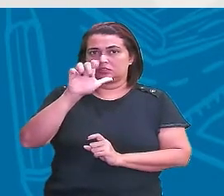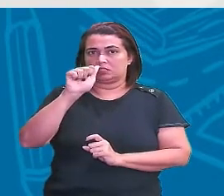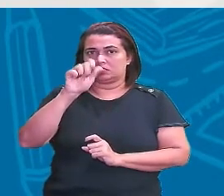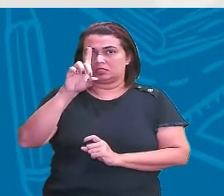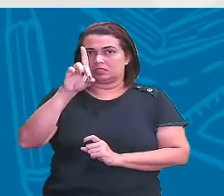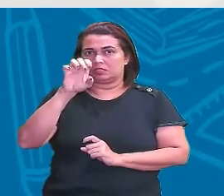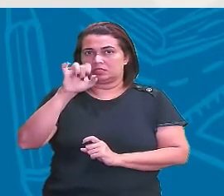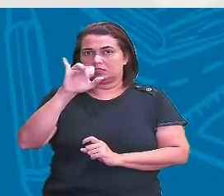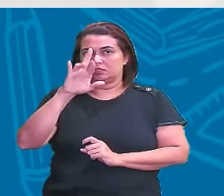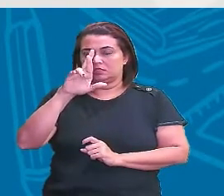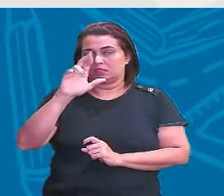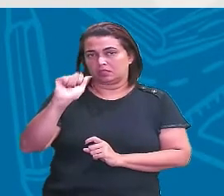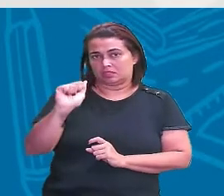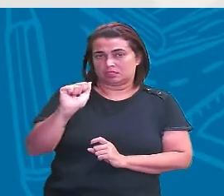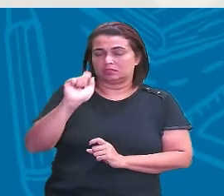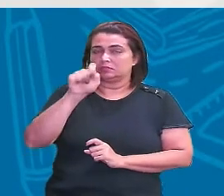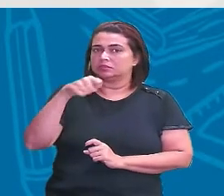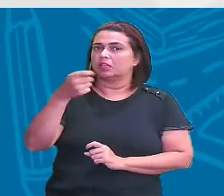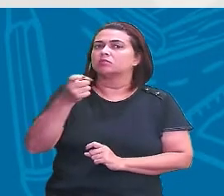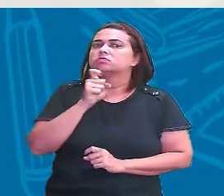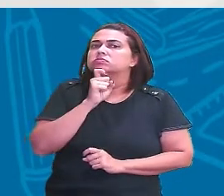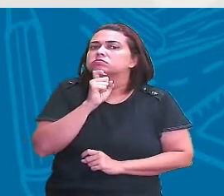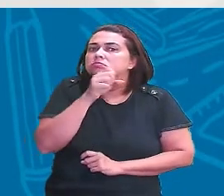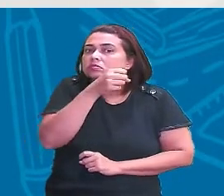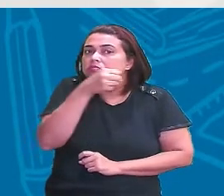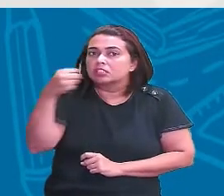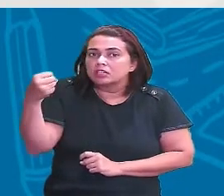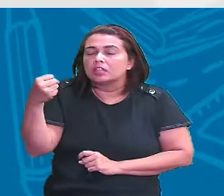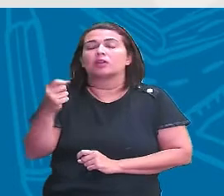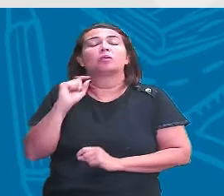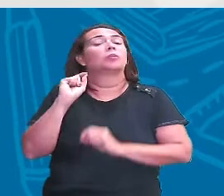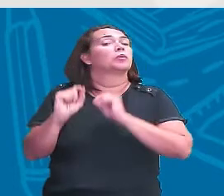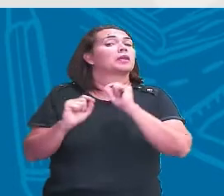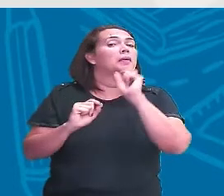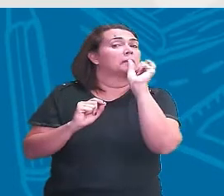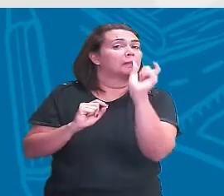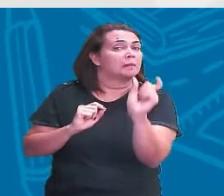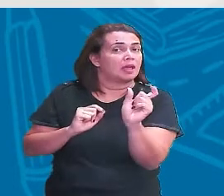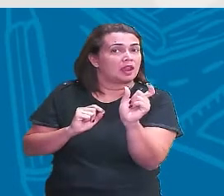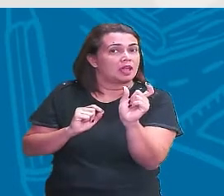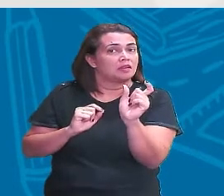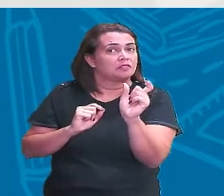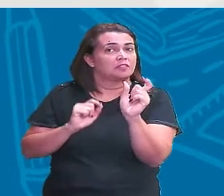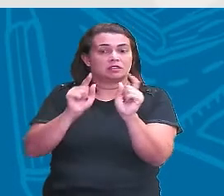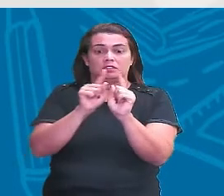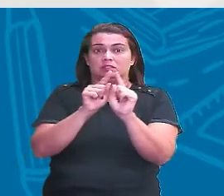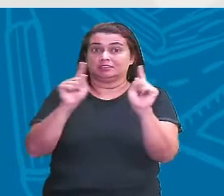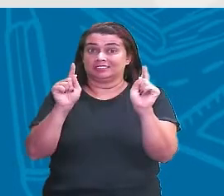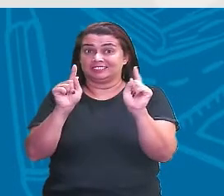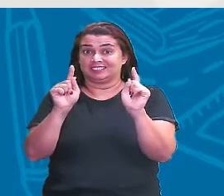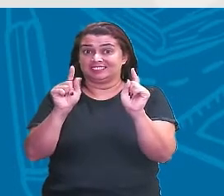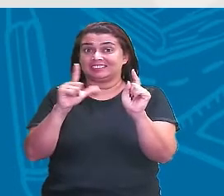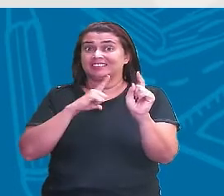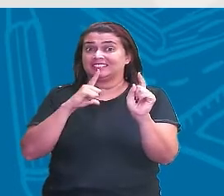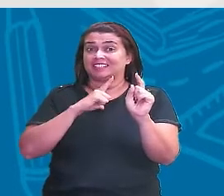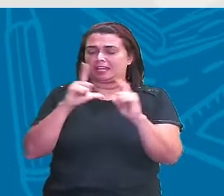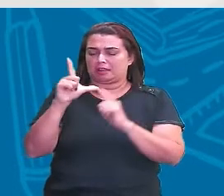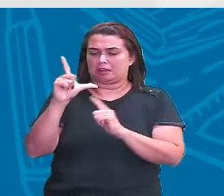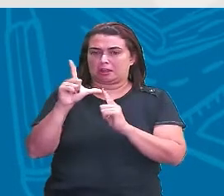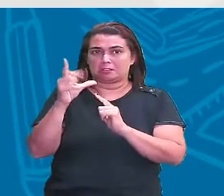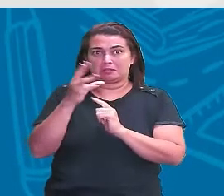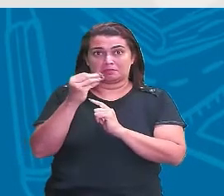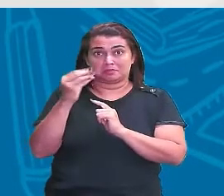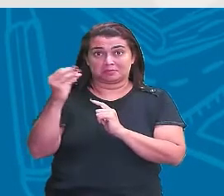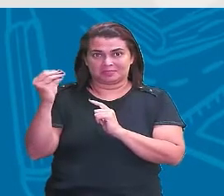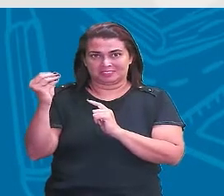geladeira, tá? Geladeira é uma palavra aí onde vocês percebem que é uma palavra escrita grande, né? Tem muitas letras